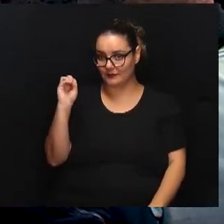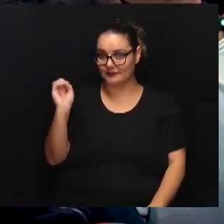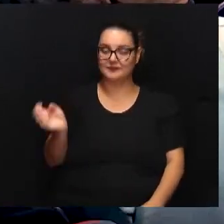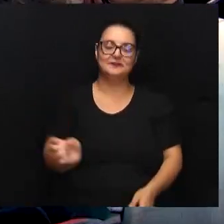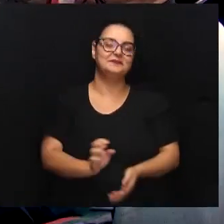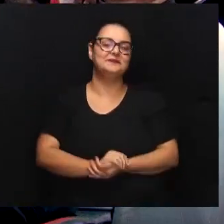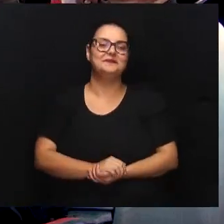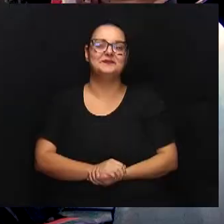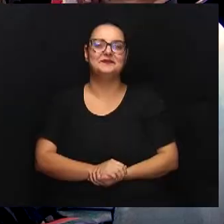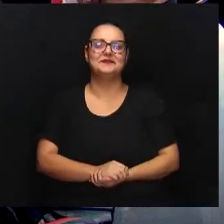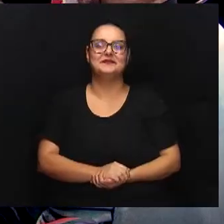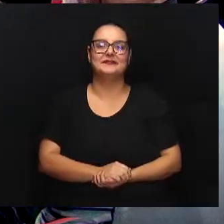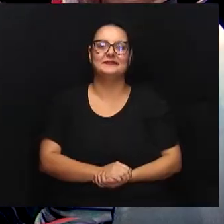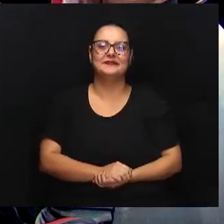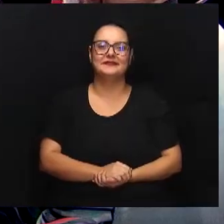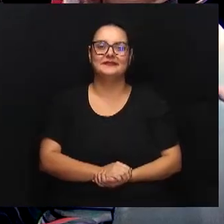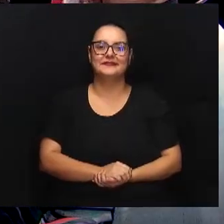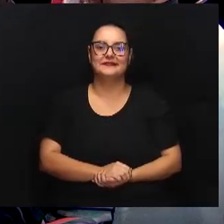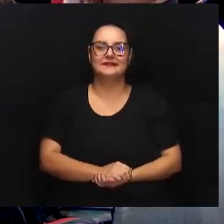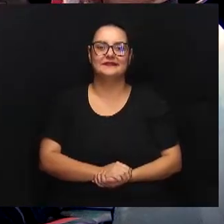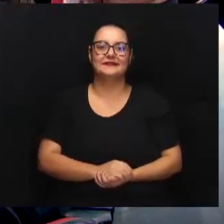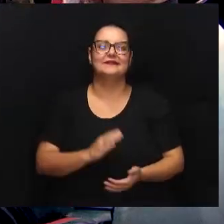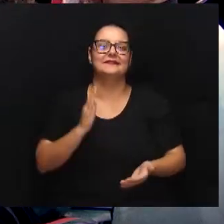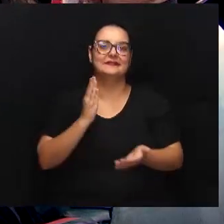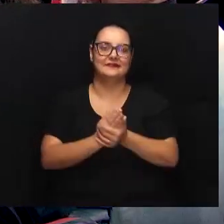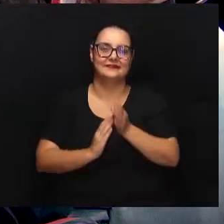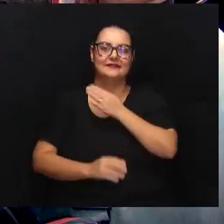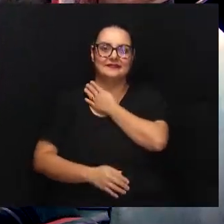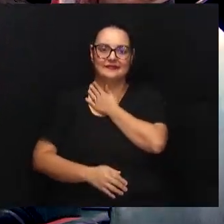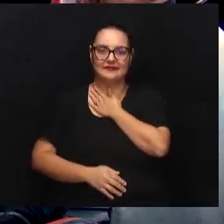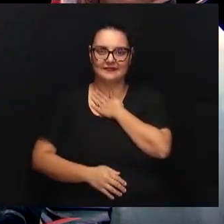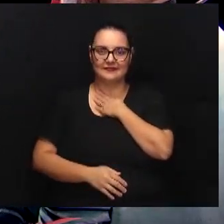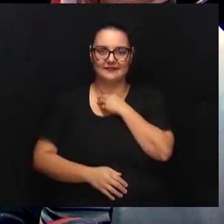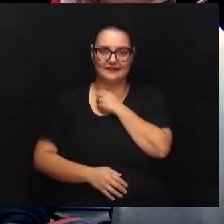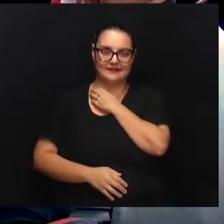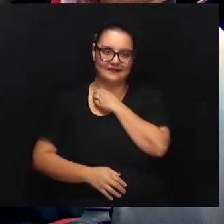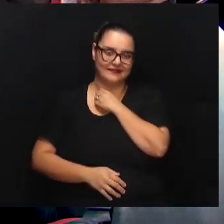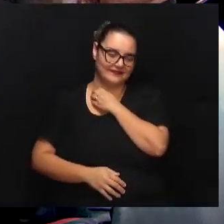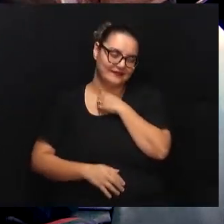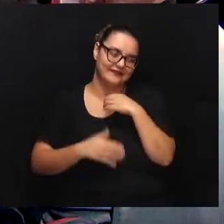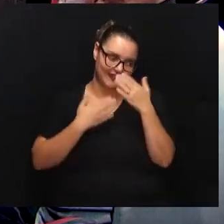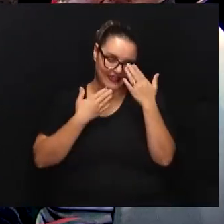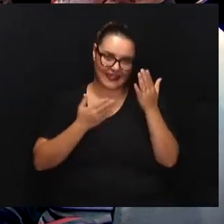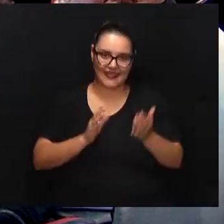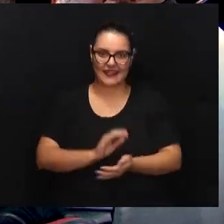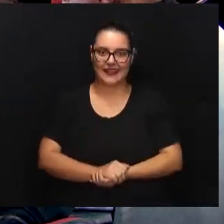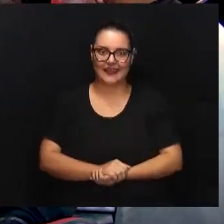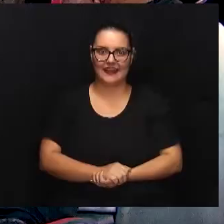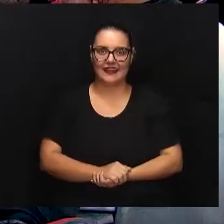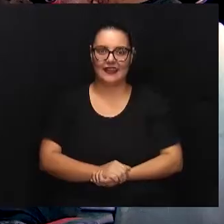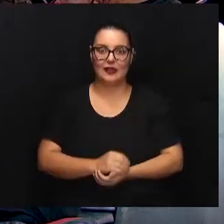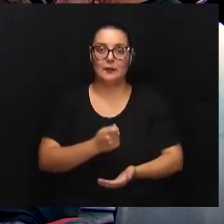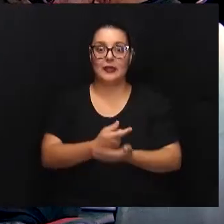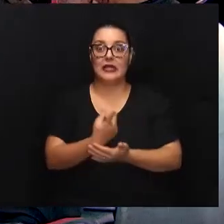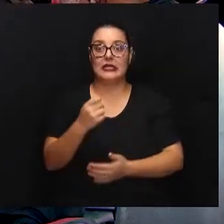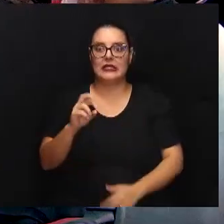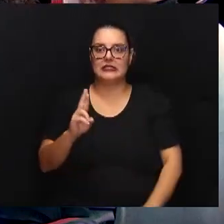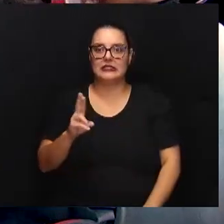Para que eu sou... Obrigada. Olha, paguei R$10 para eles assobiarem para mim.